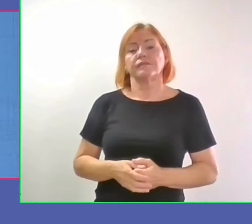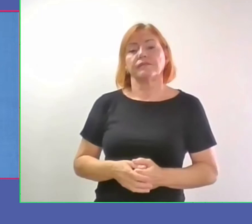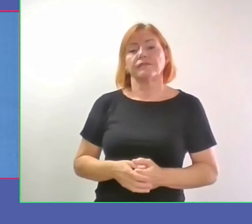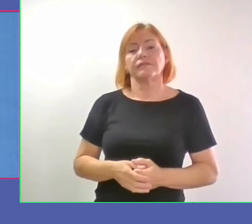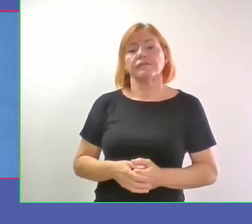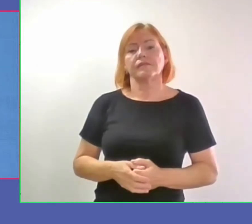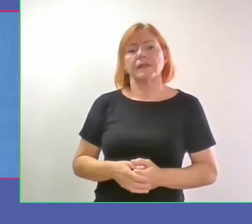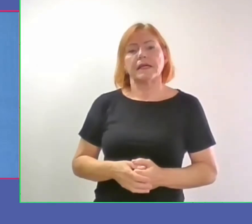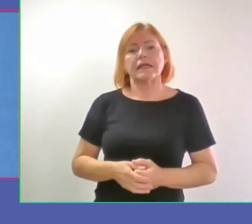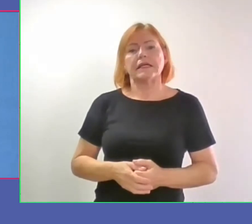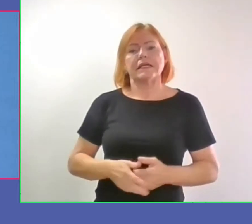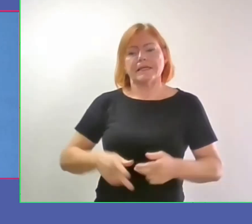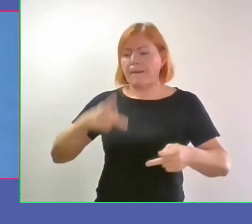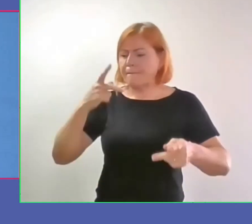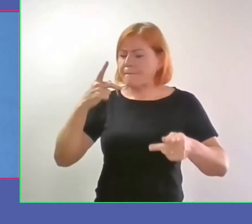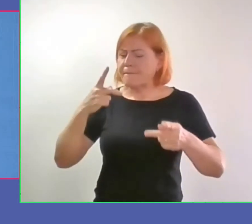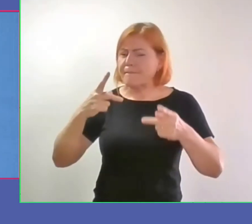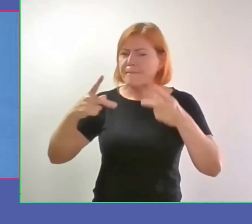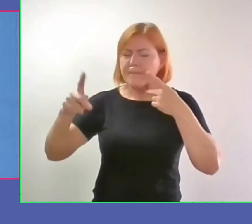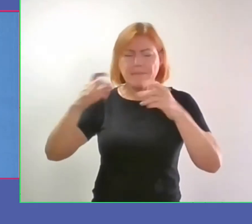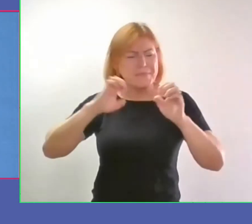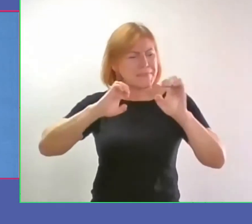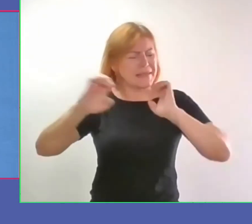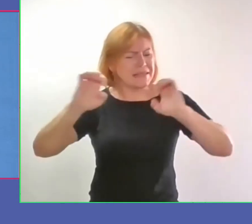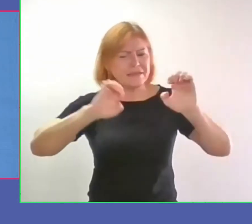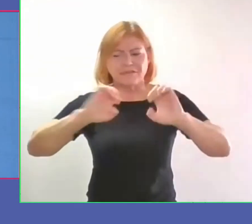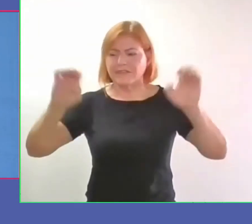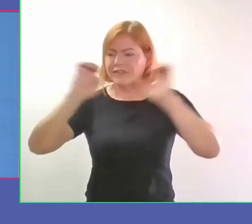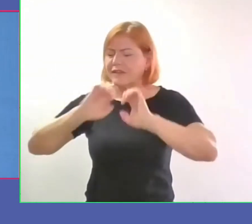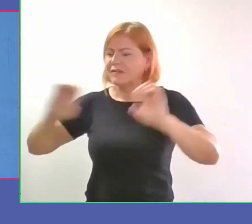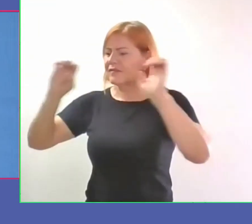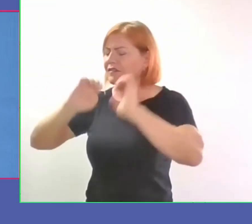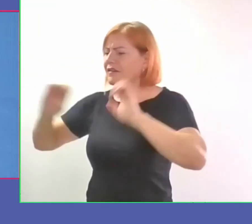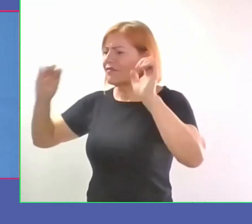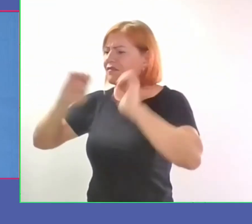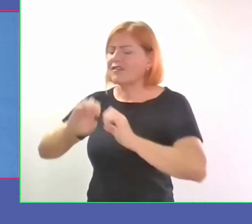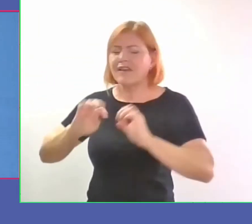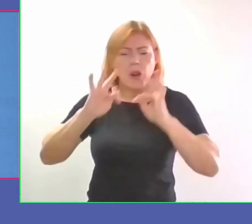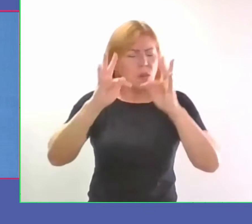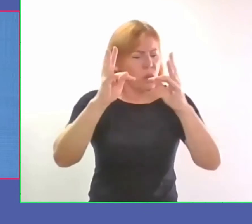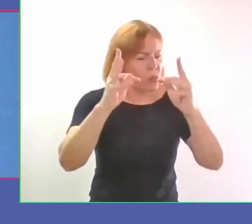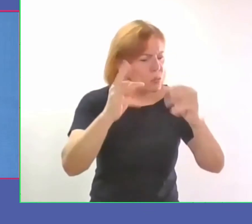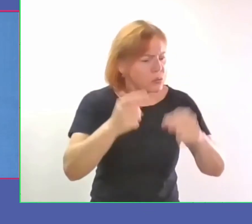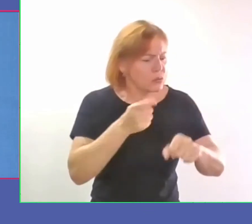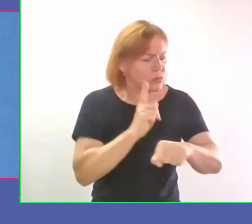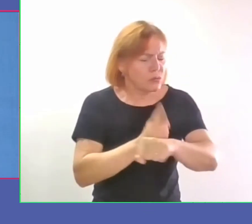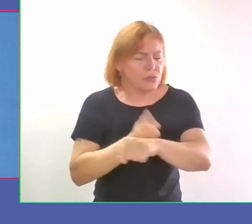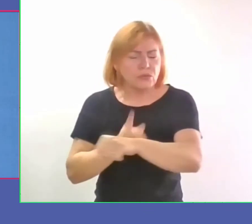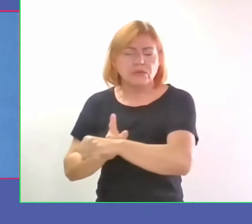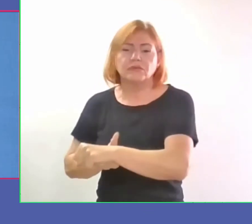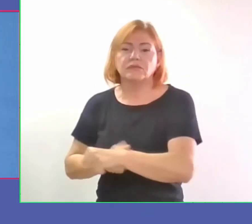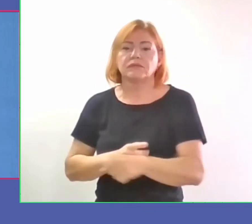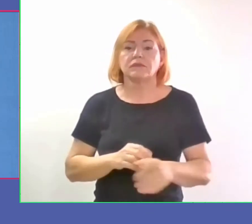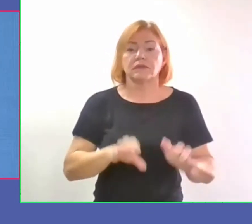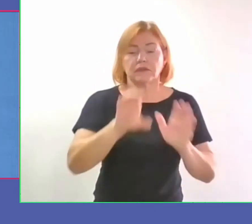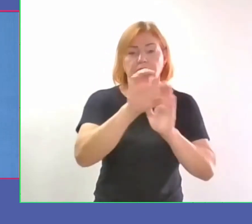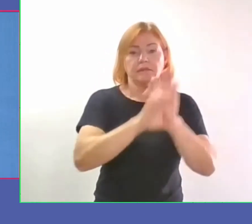reino. Aqui está no capítulo 9, não é isso? Capítulo 9,